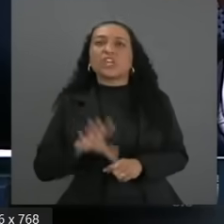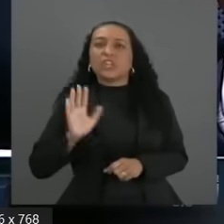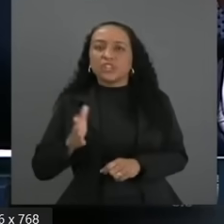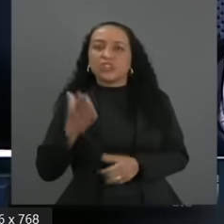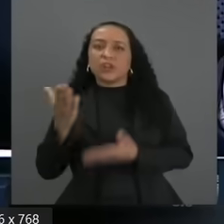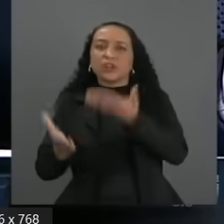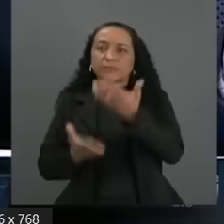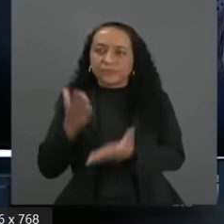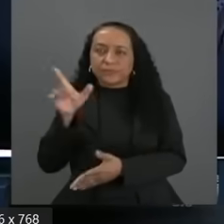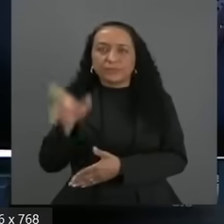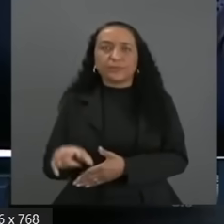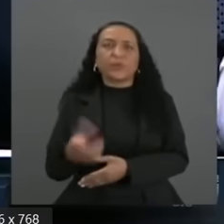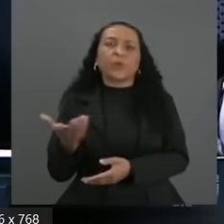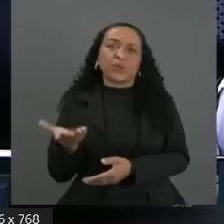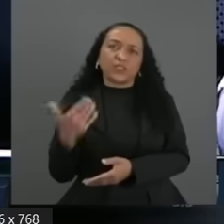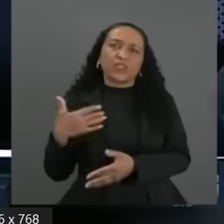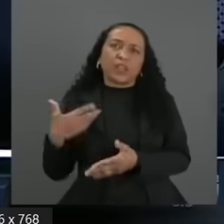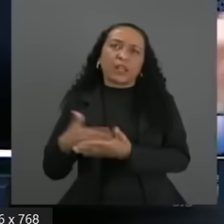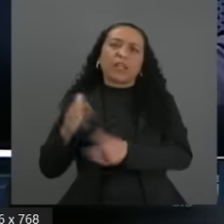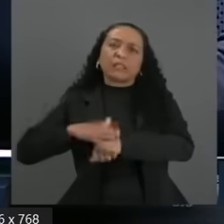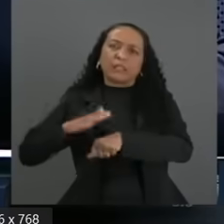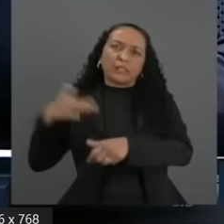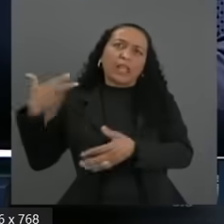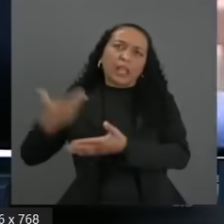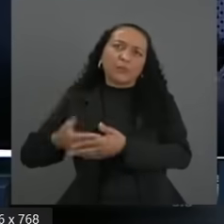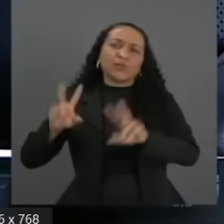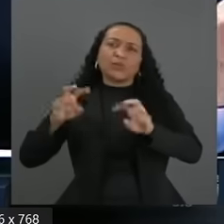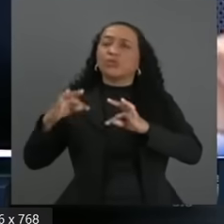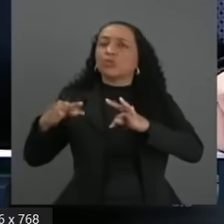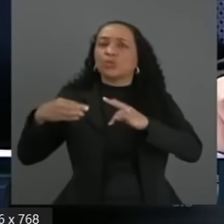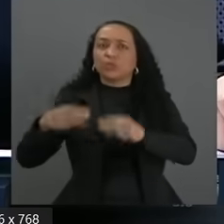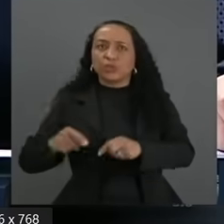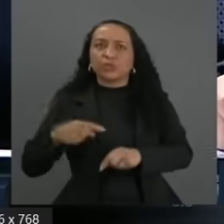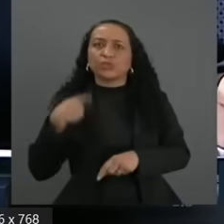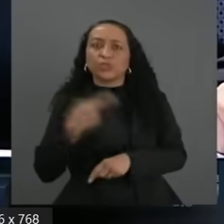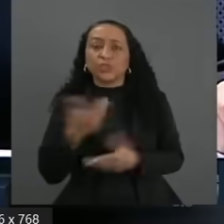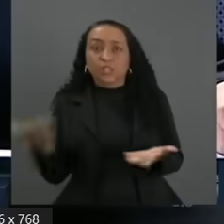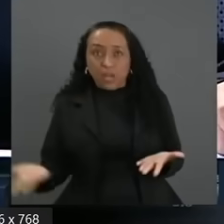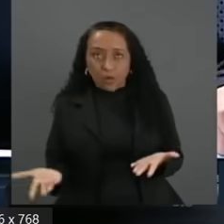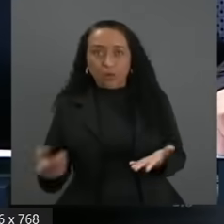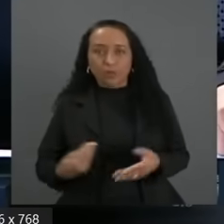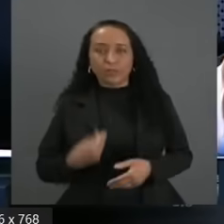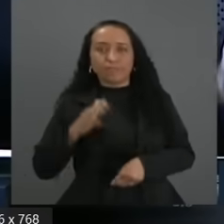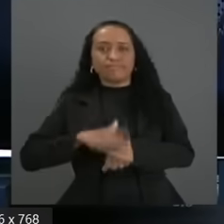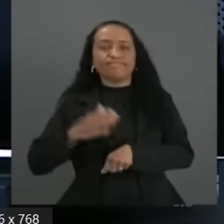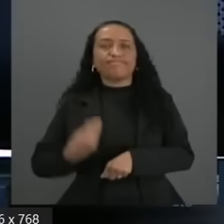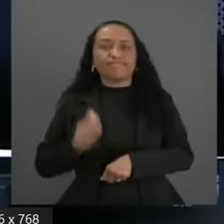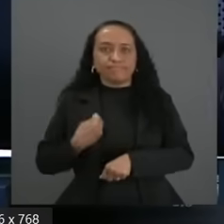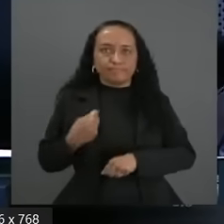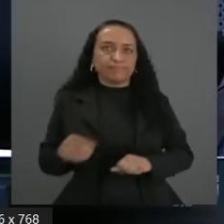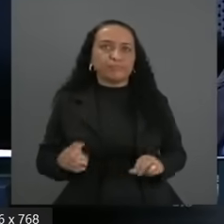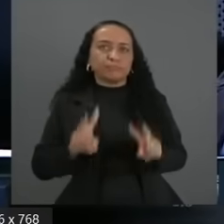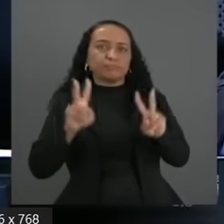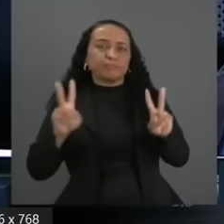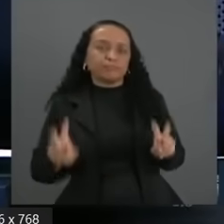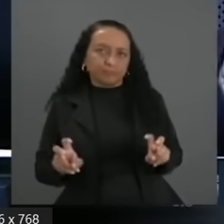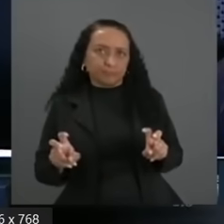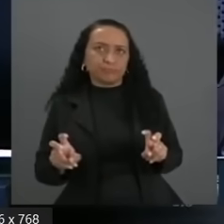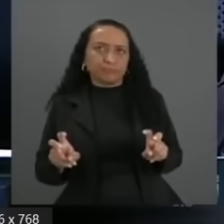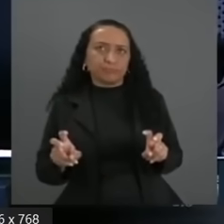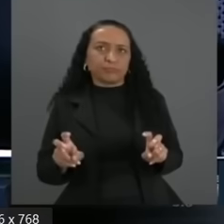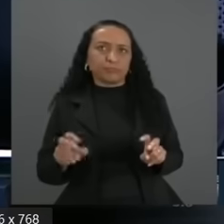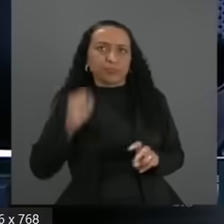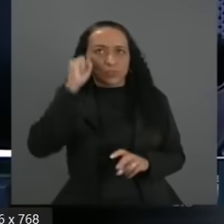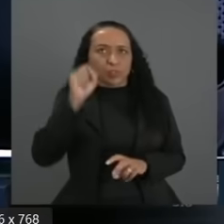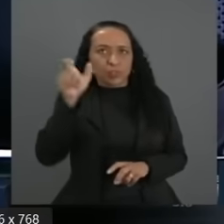senador Marcos Duval há muito tempo em relação a tudo isso que nós estamos vivenciando em relação a um senador